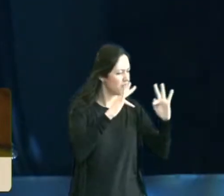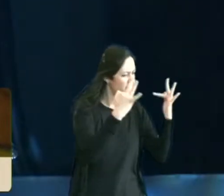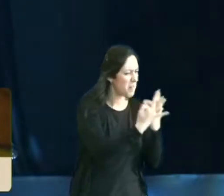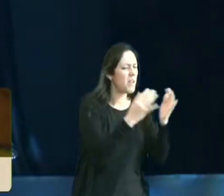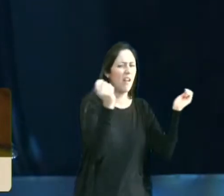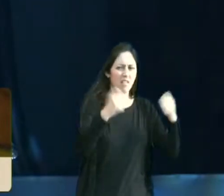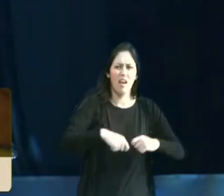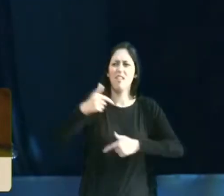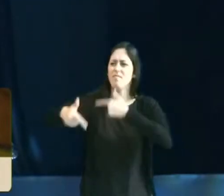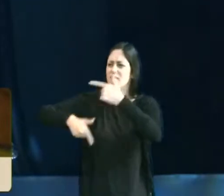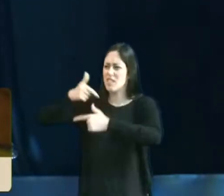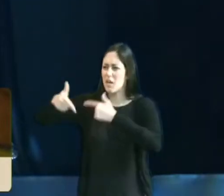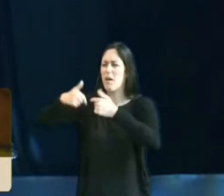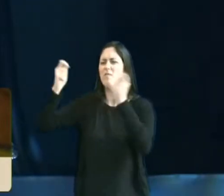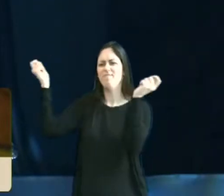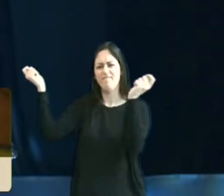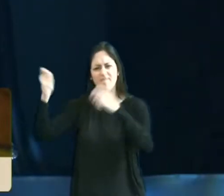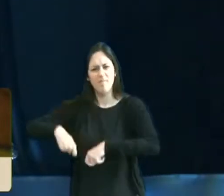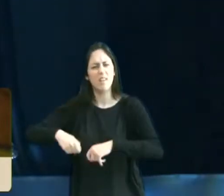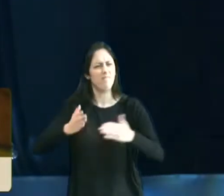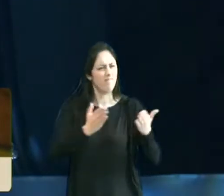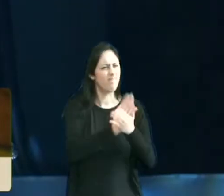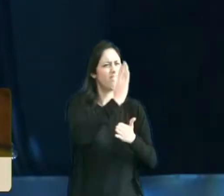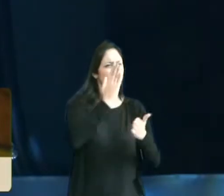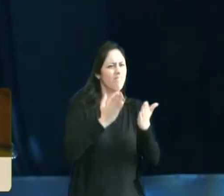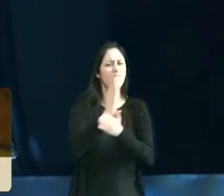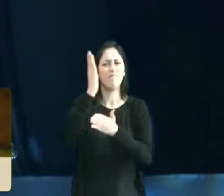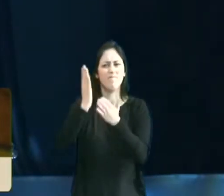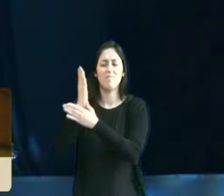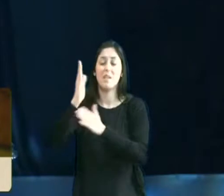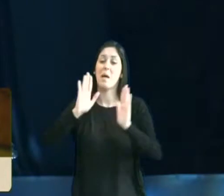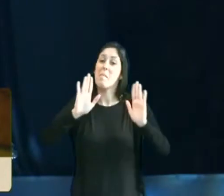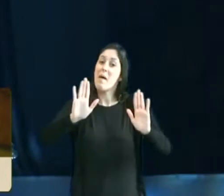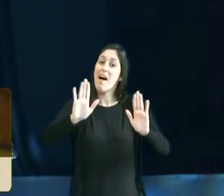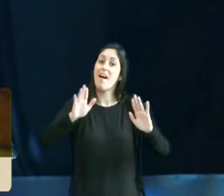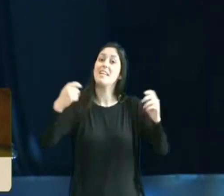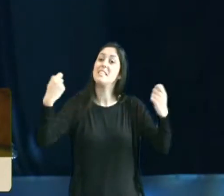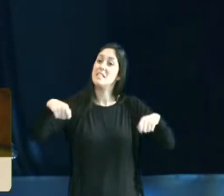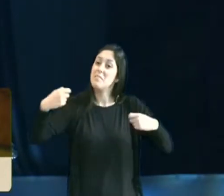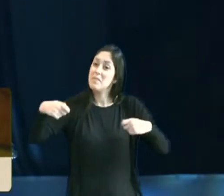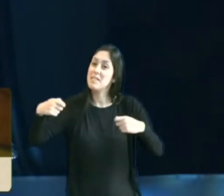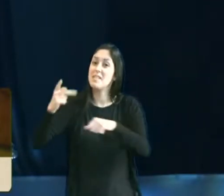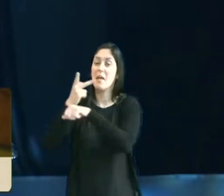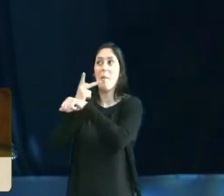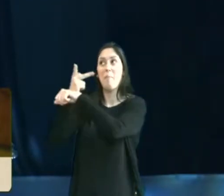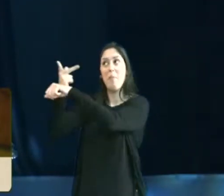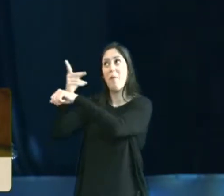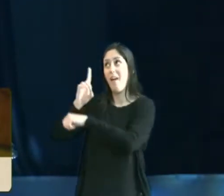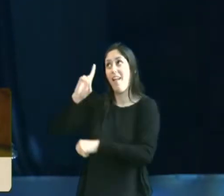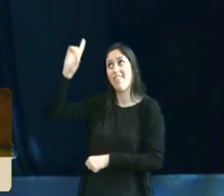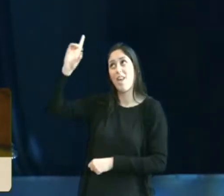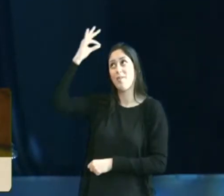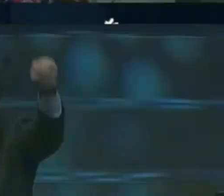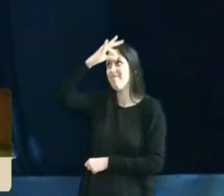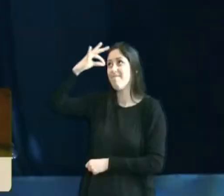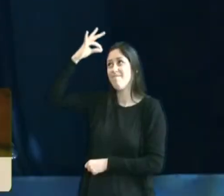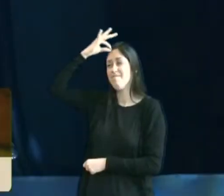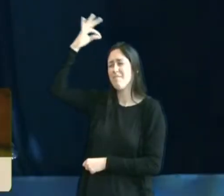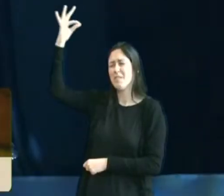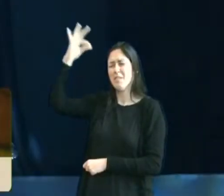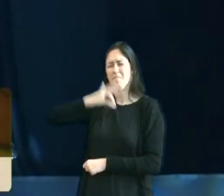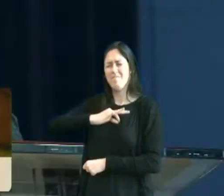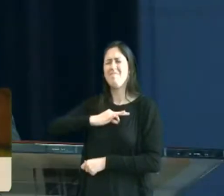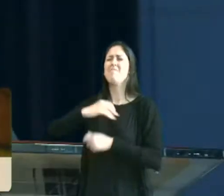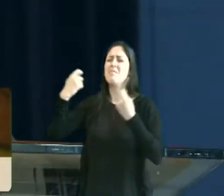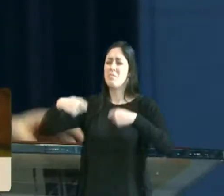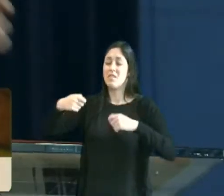das coisas que têm surgido, se você procurar a força que vem do Espírito de Deus. A palavra